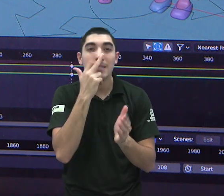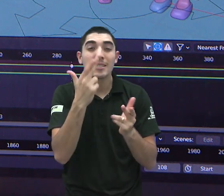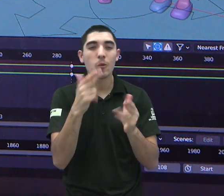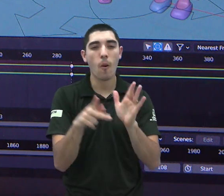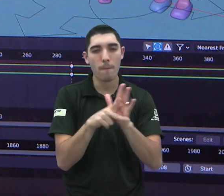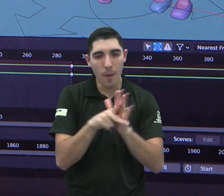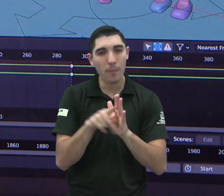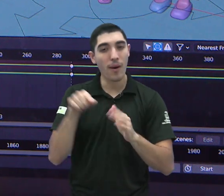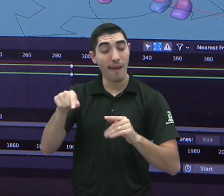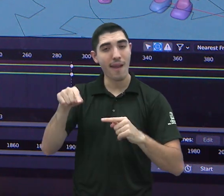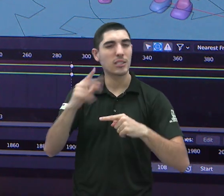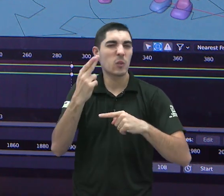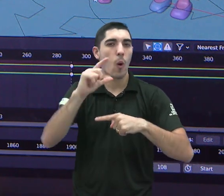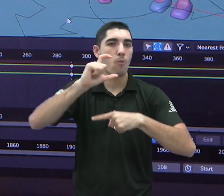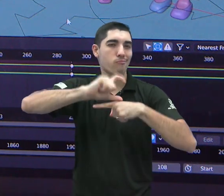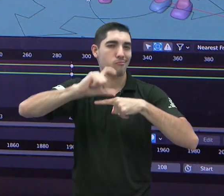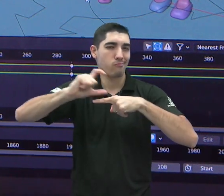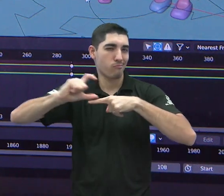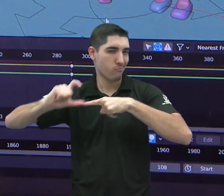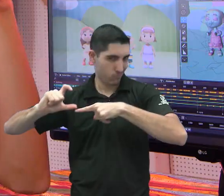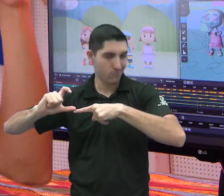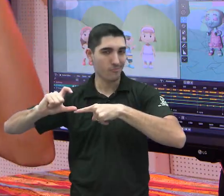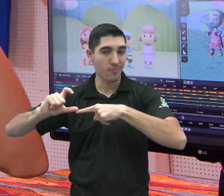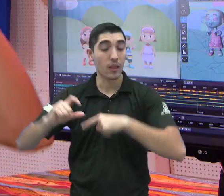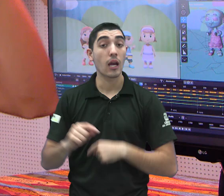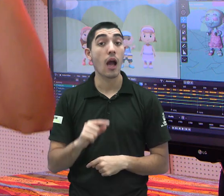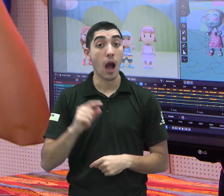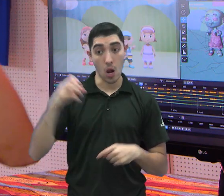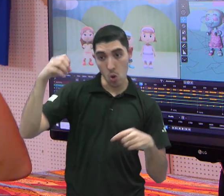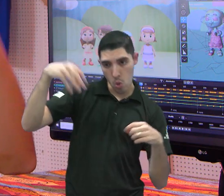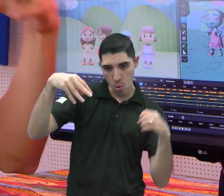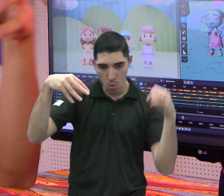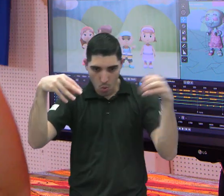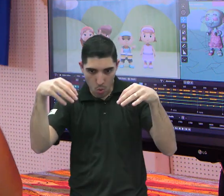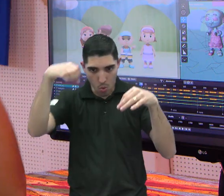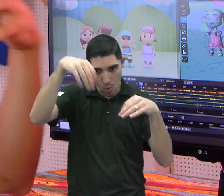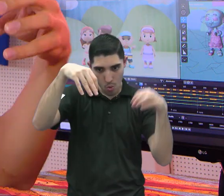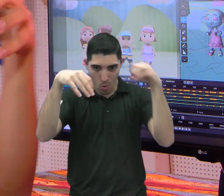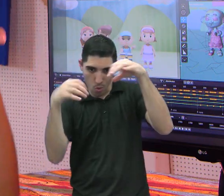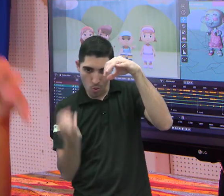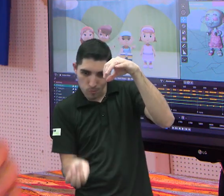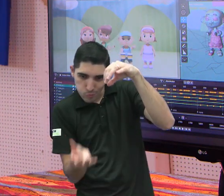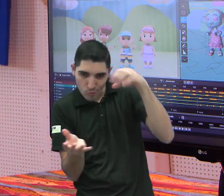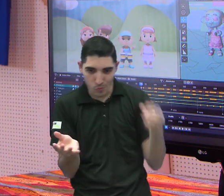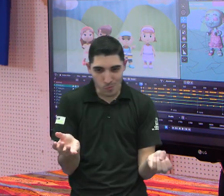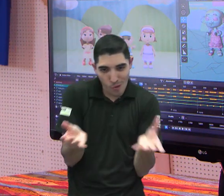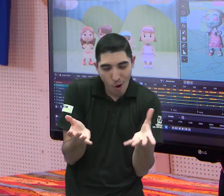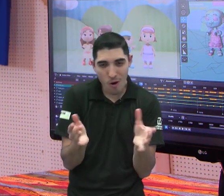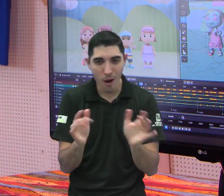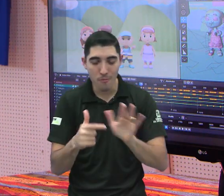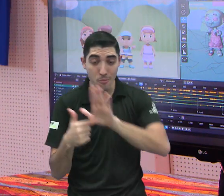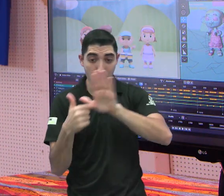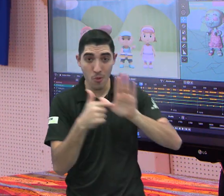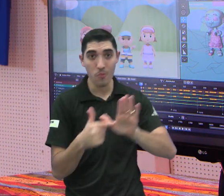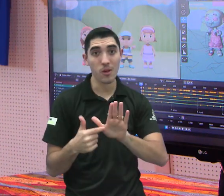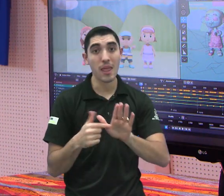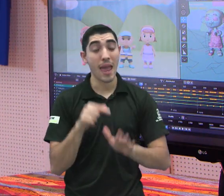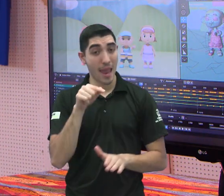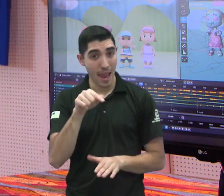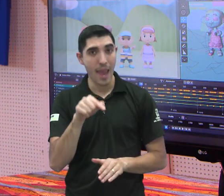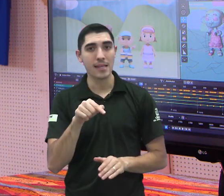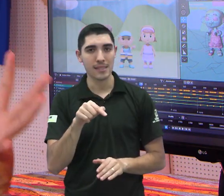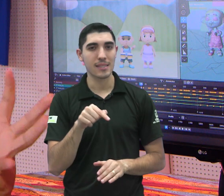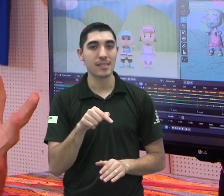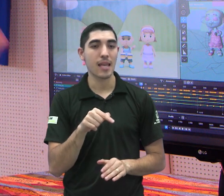stop motion, né? Uma técnica de stop motion. As luzes a gente coloca no espaço também, né? Distribui as luzes no espaço. Então é um